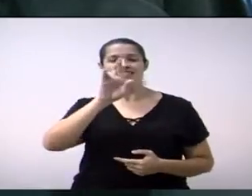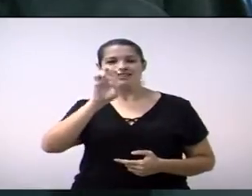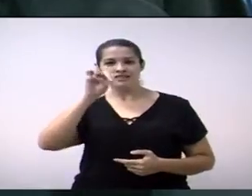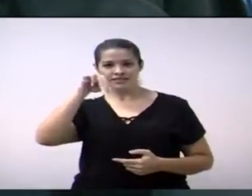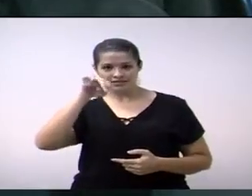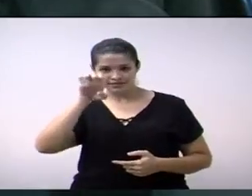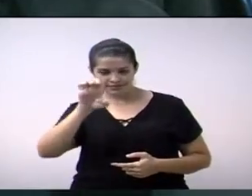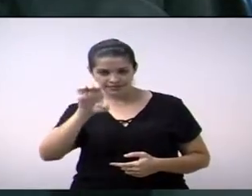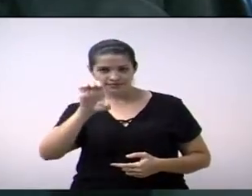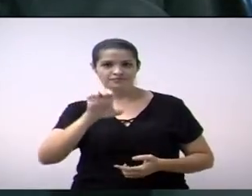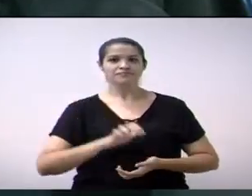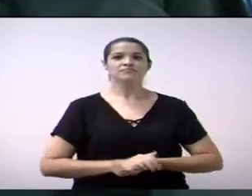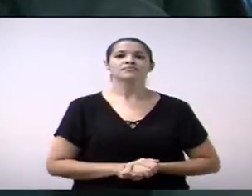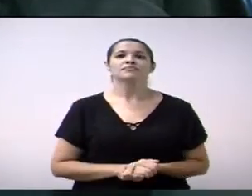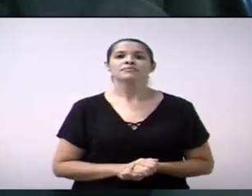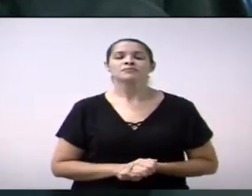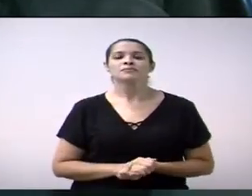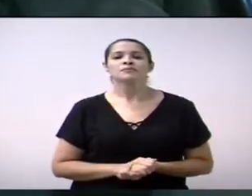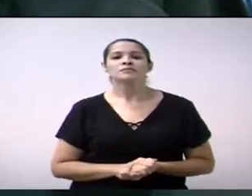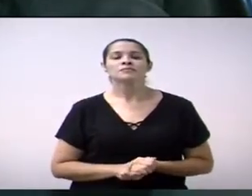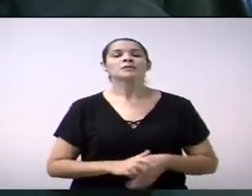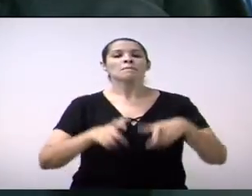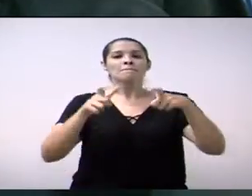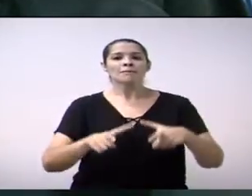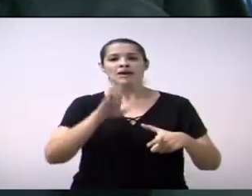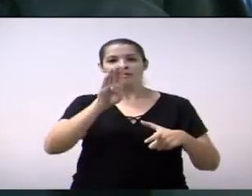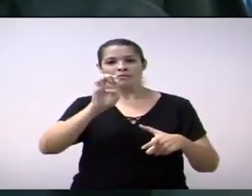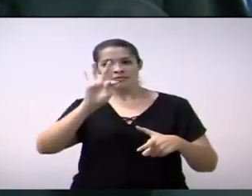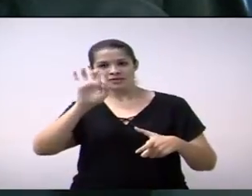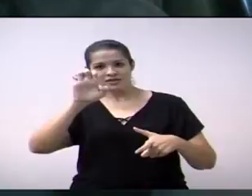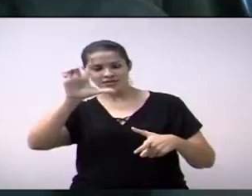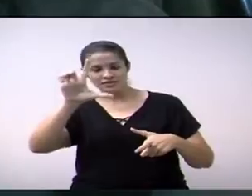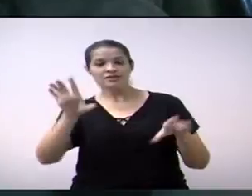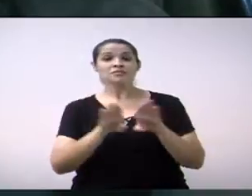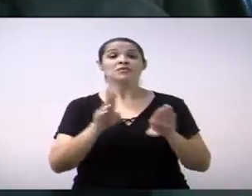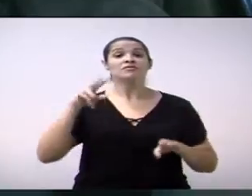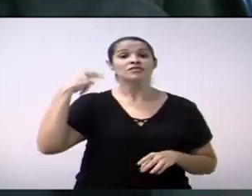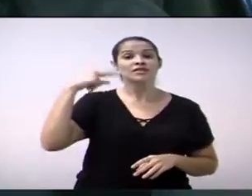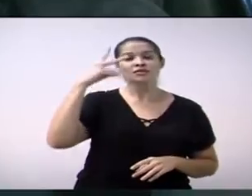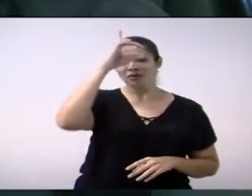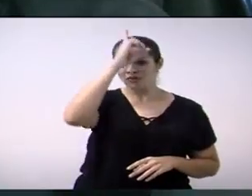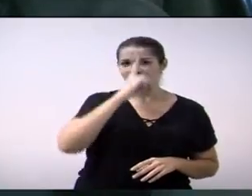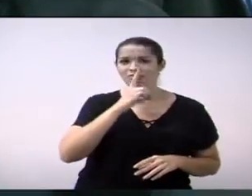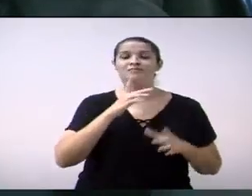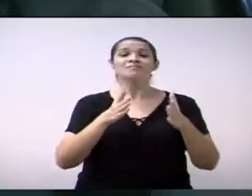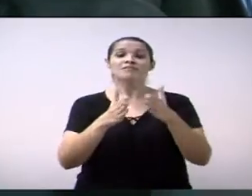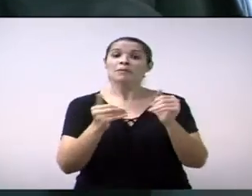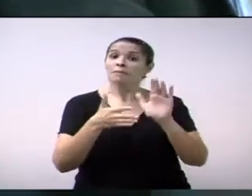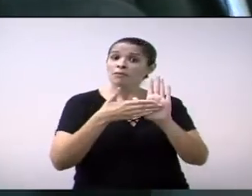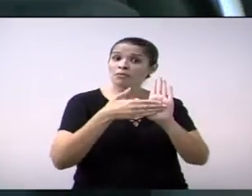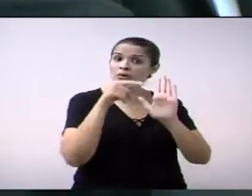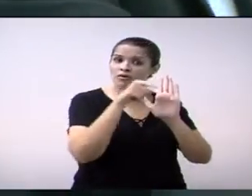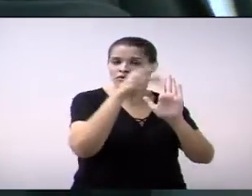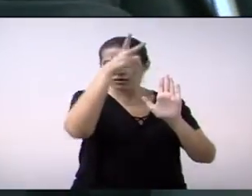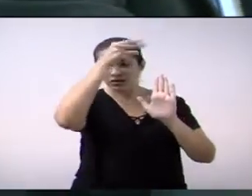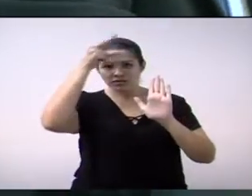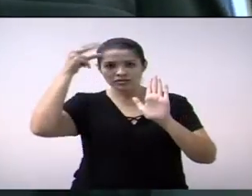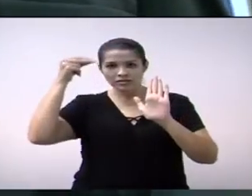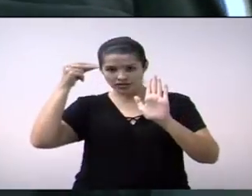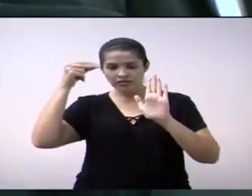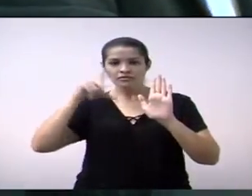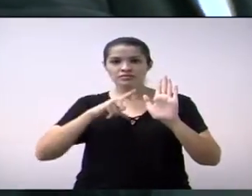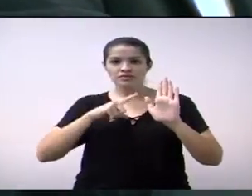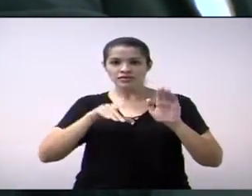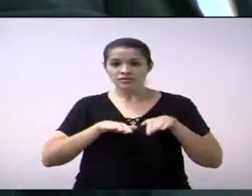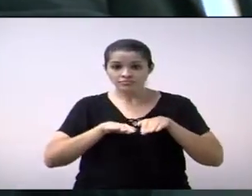no bairro Betel. De número 149, do vereador Loira, propondo ao Executivo a instalação de lombada de sinalização